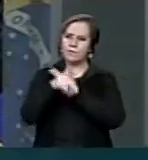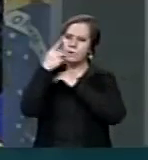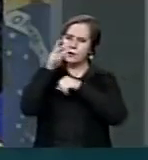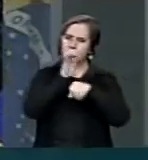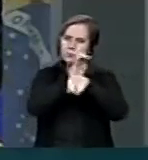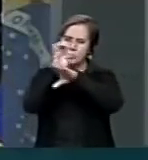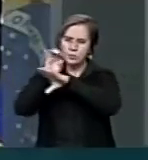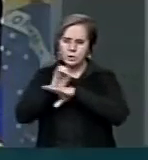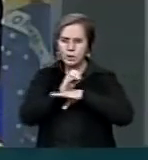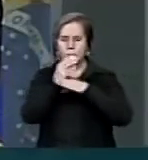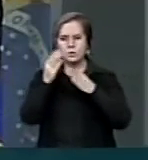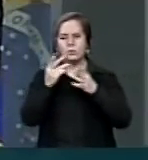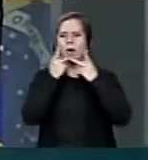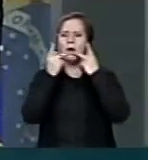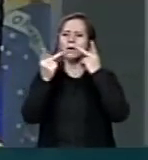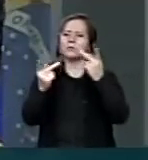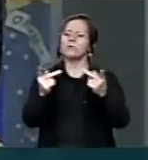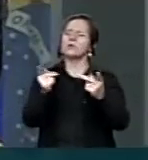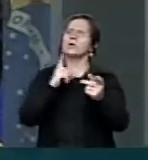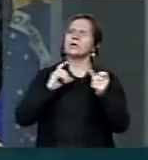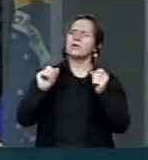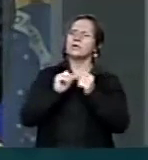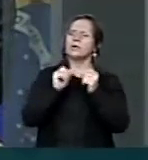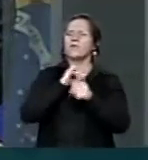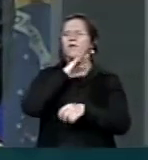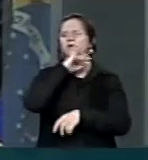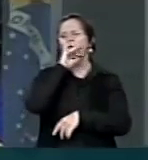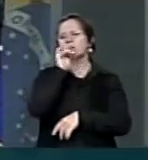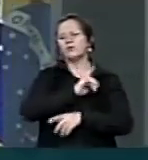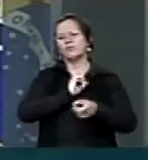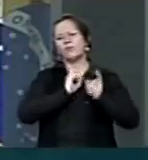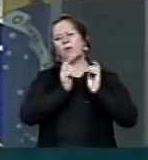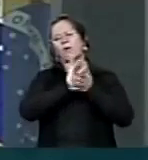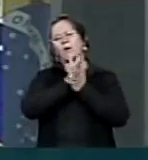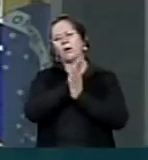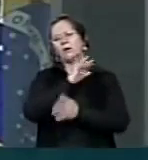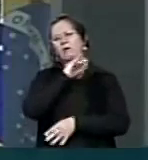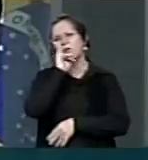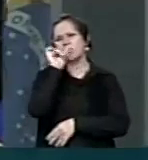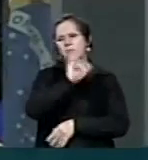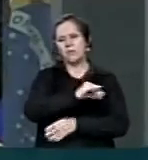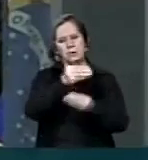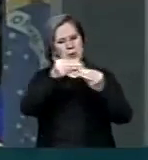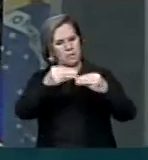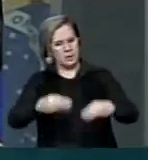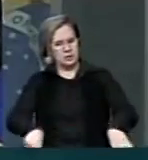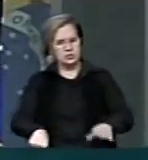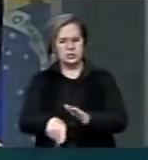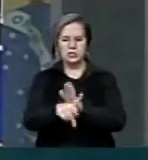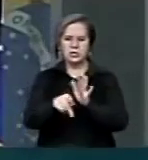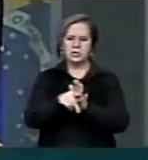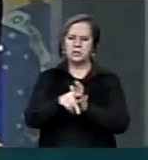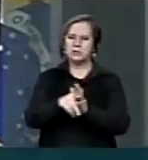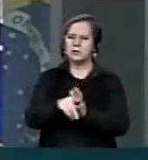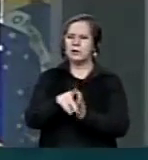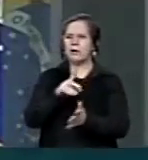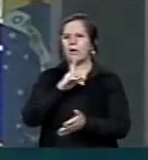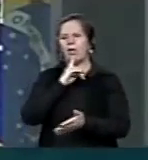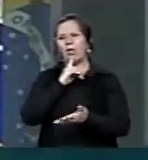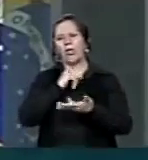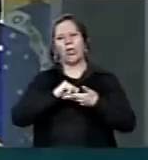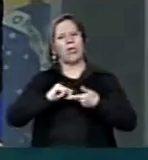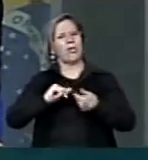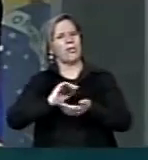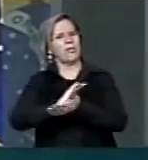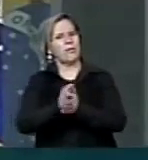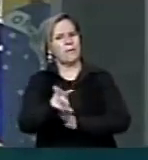estados, dizendo que estão fazendo péssimas administrações, que estão falidos, que é uma grande decepção para a